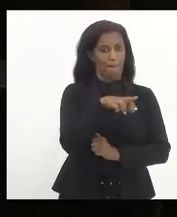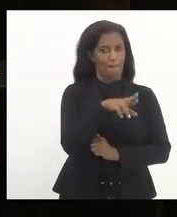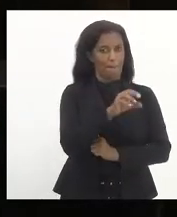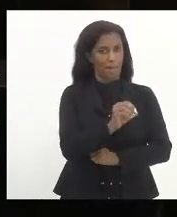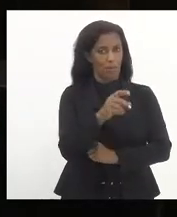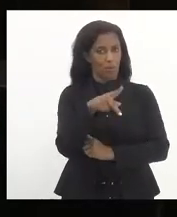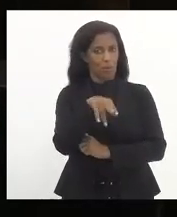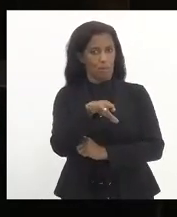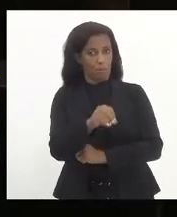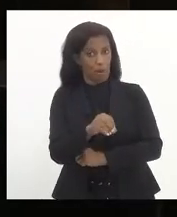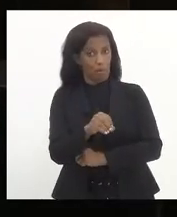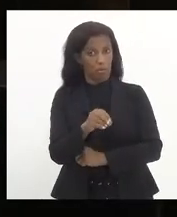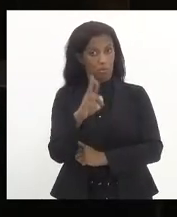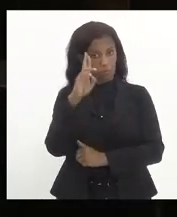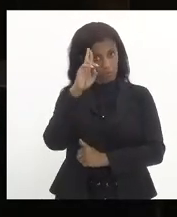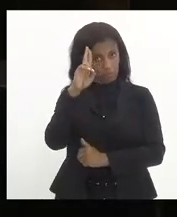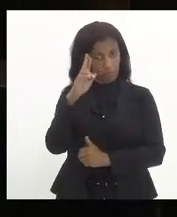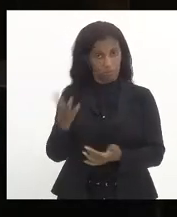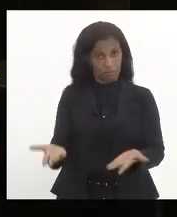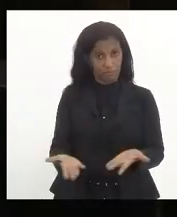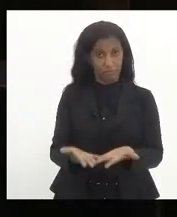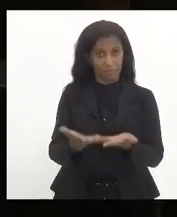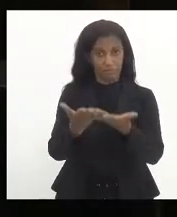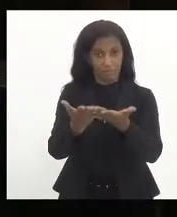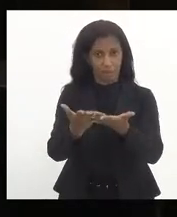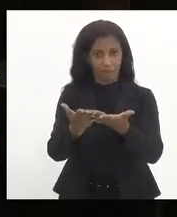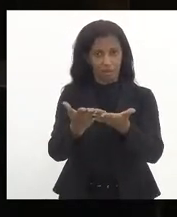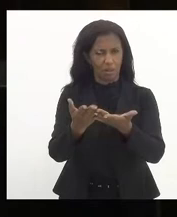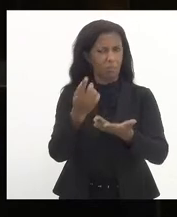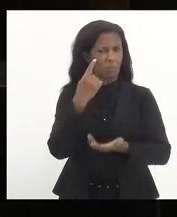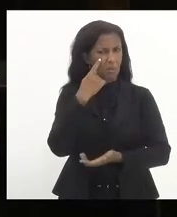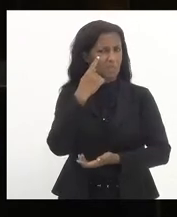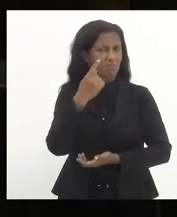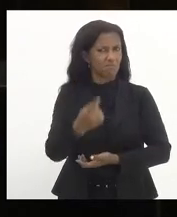que Vossa Excelência possa reconsiderar sua atitude,